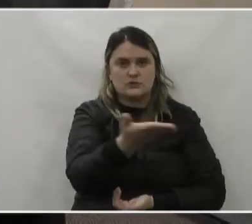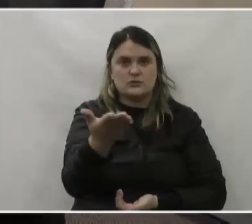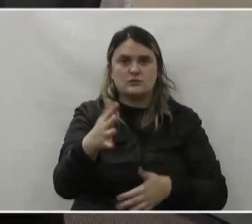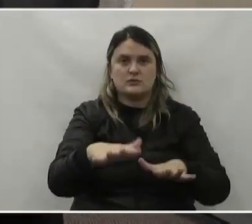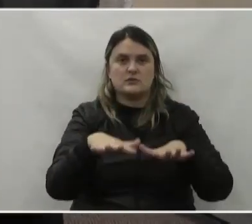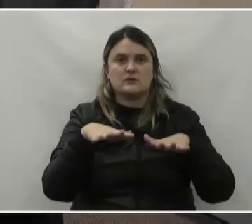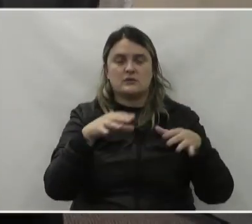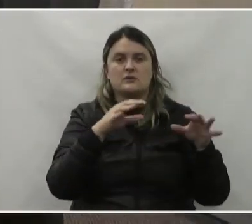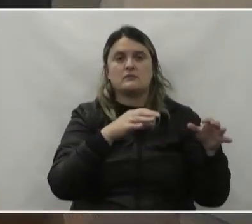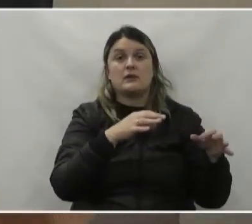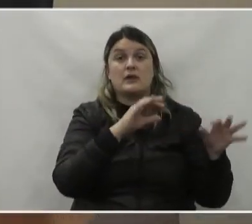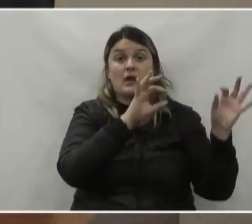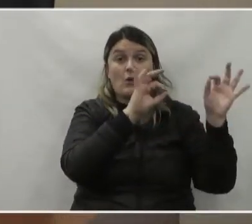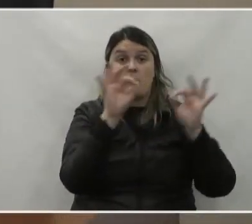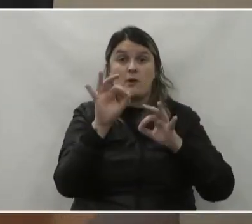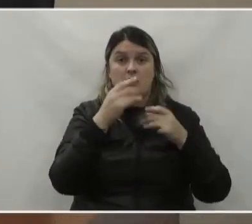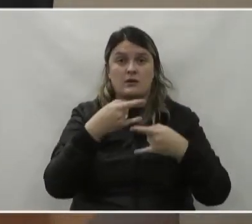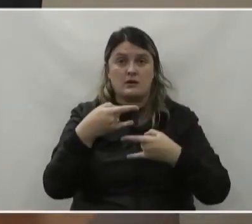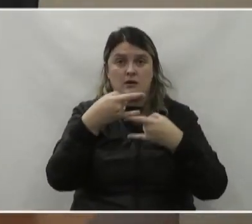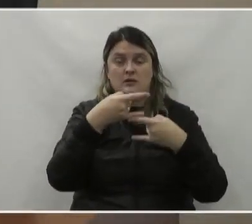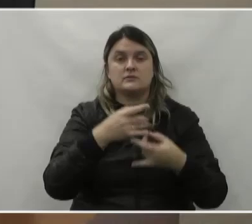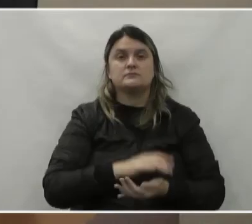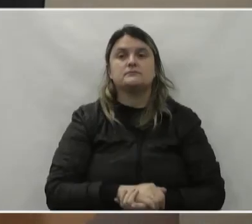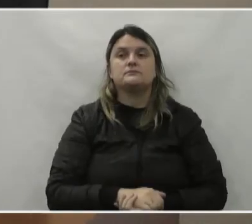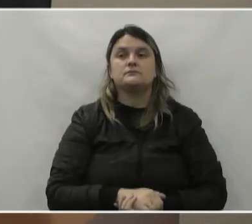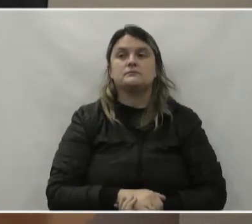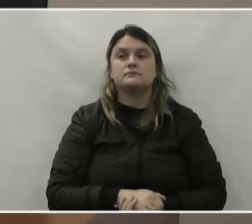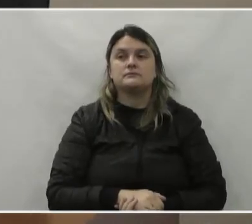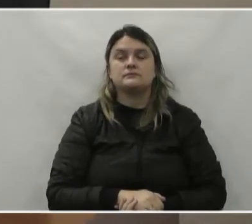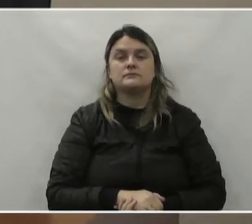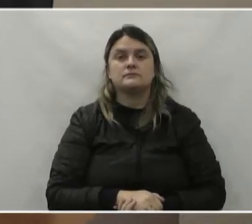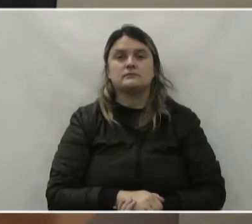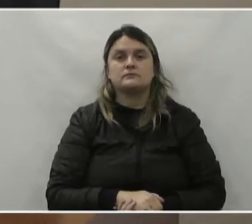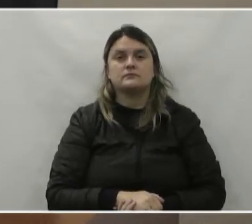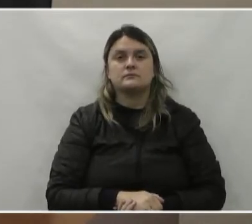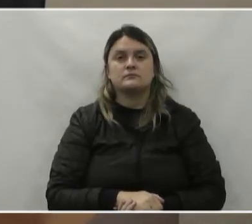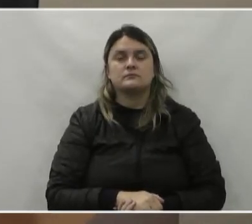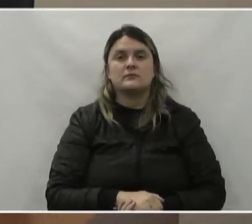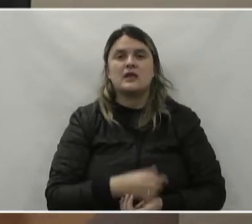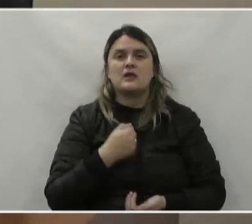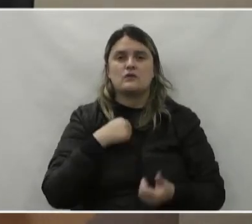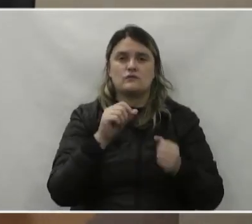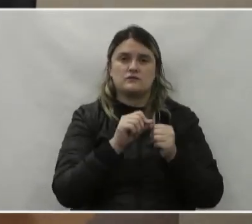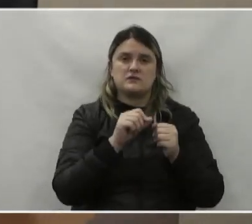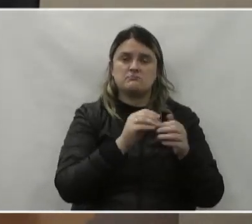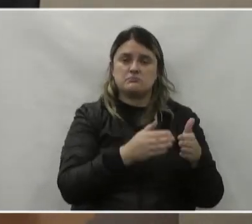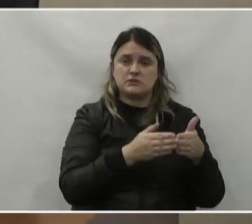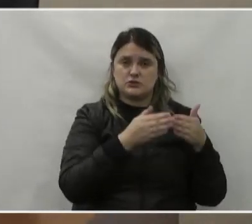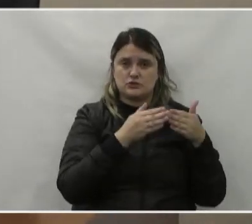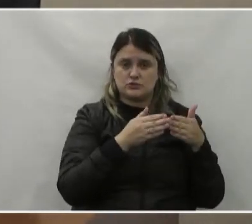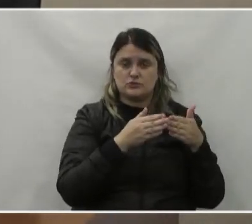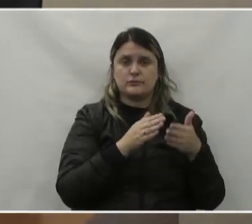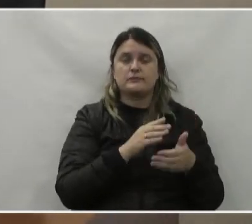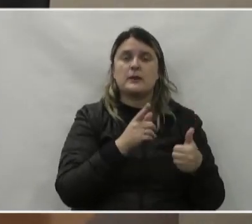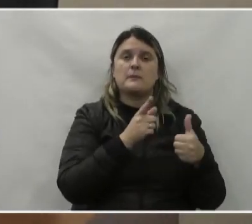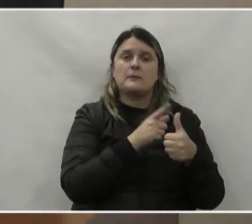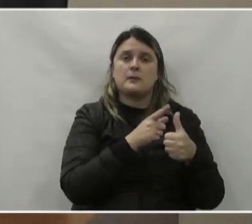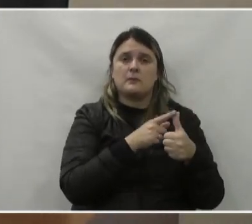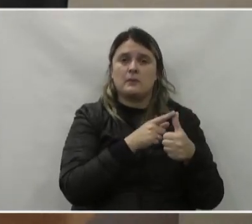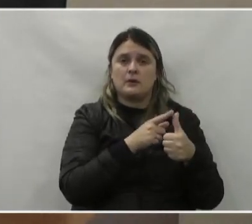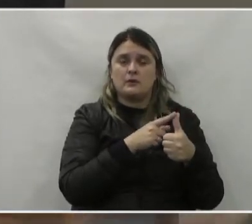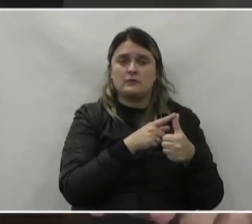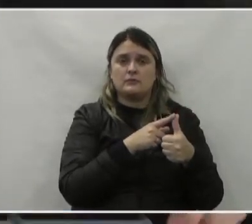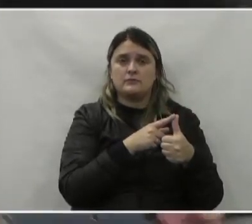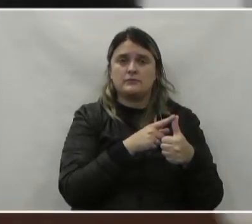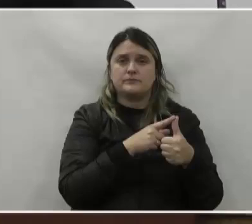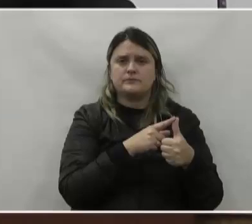de casa e os presentes. Quero falar sobre as minhas indicações. A primeira